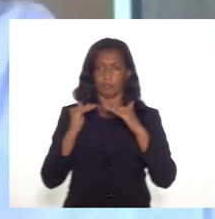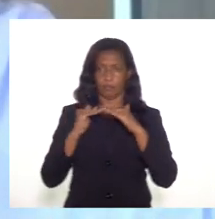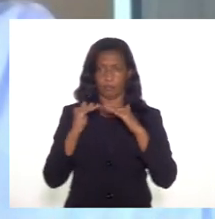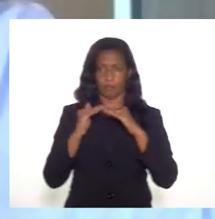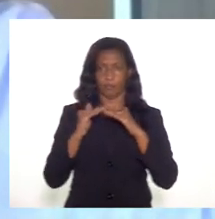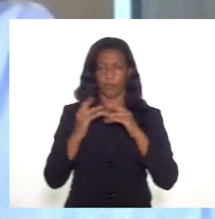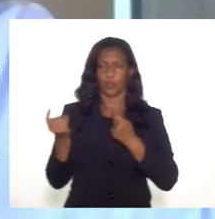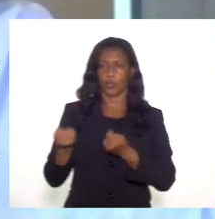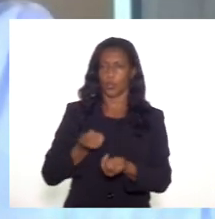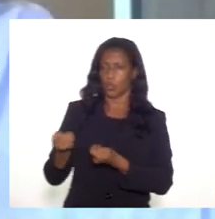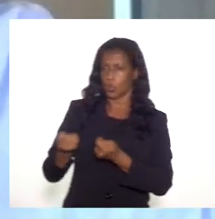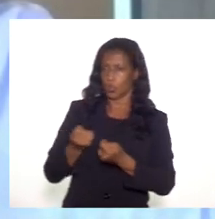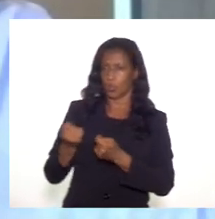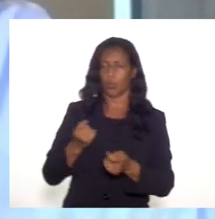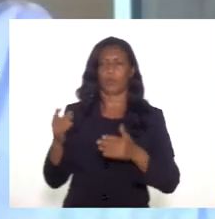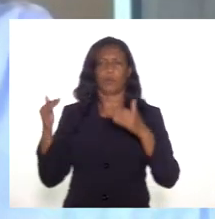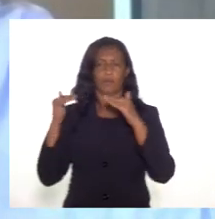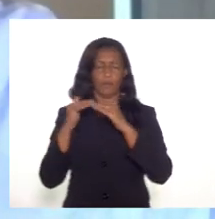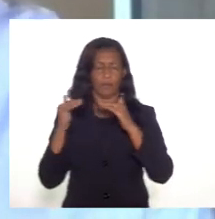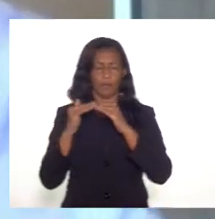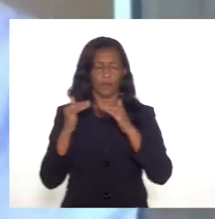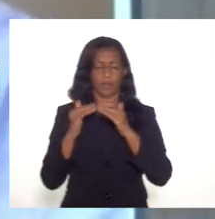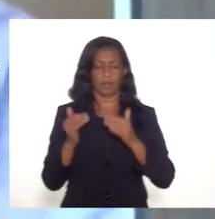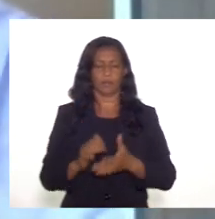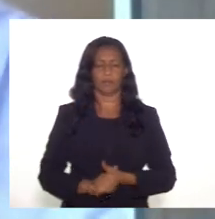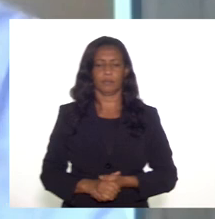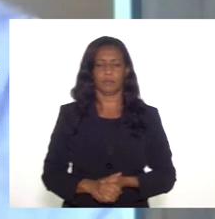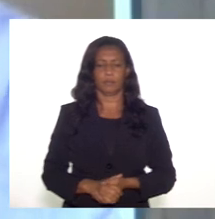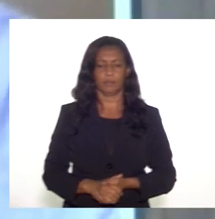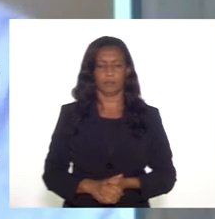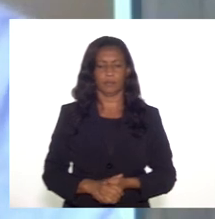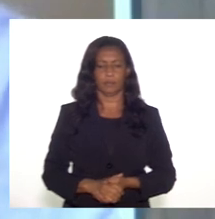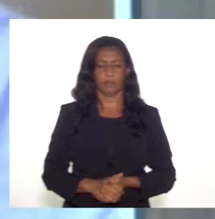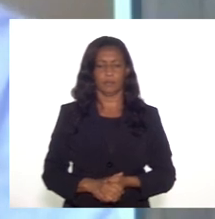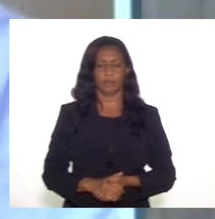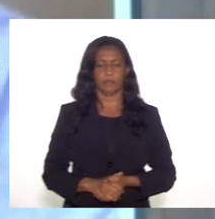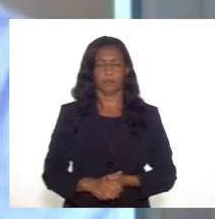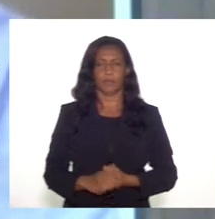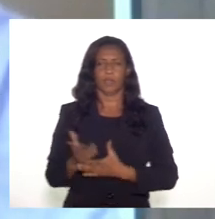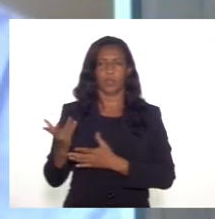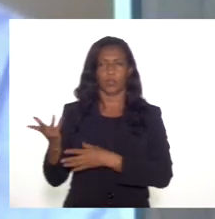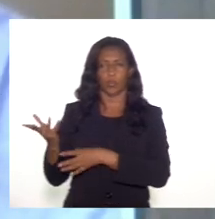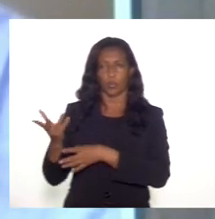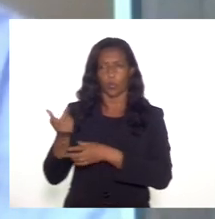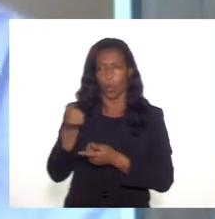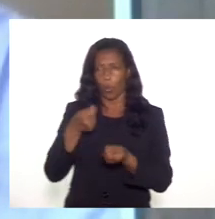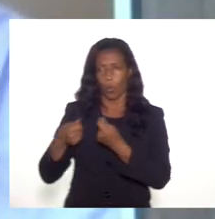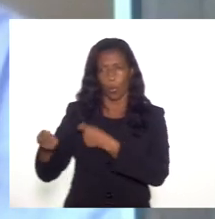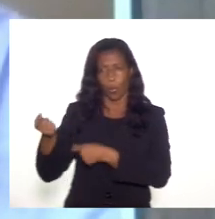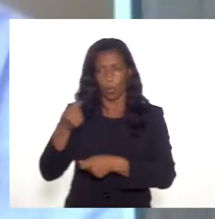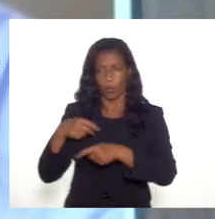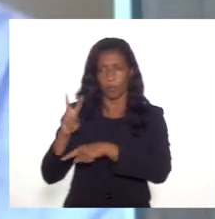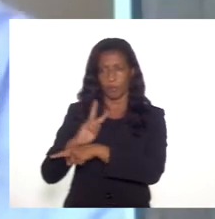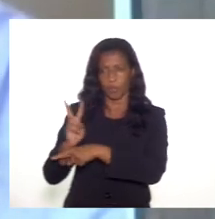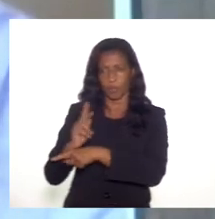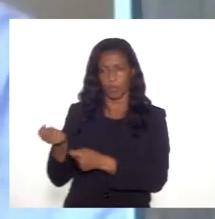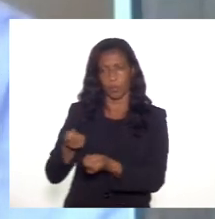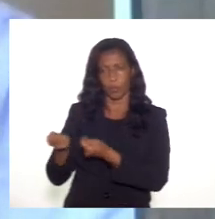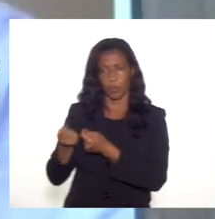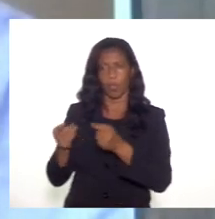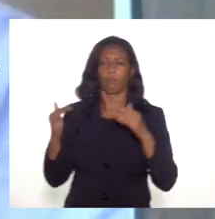de economia, indústria e comércio, favorável. E de orçamento, finanças, fiscalização financeira e controle,